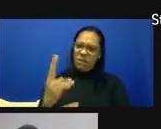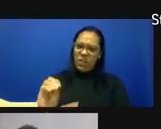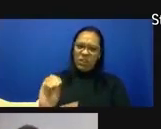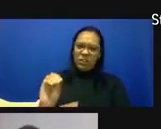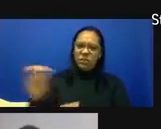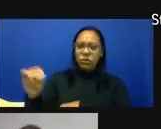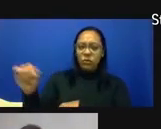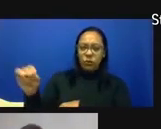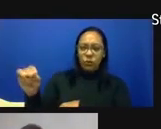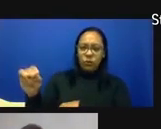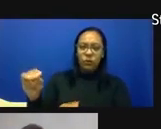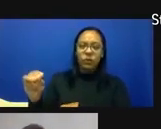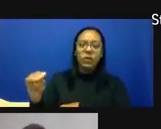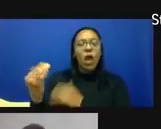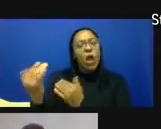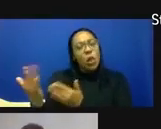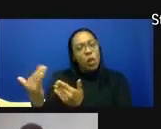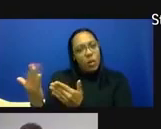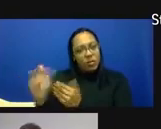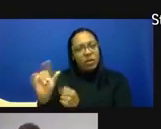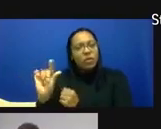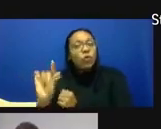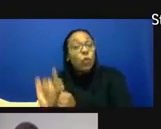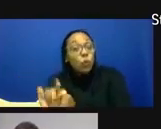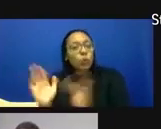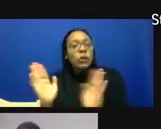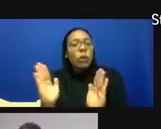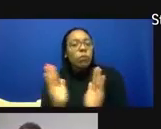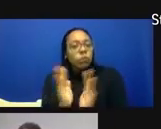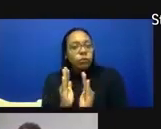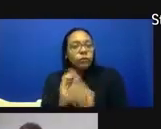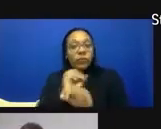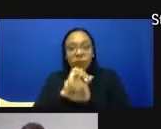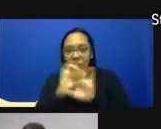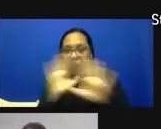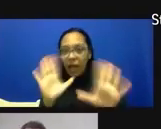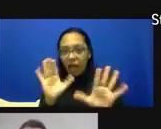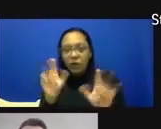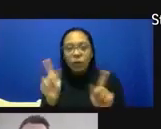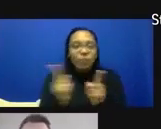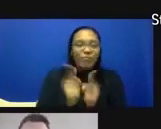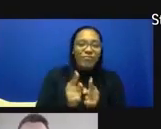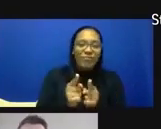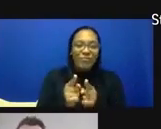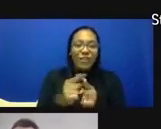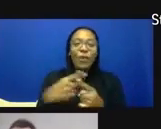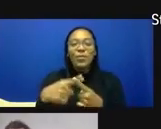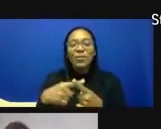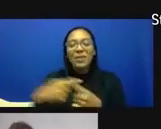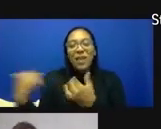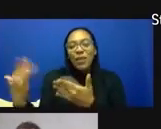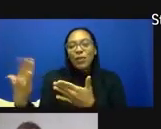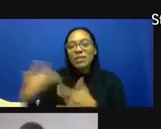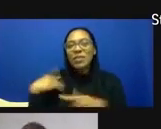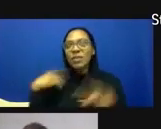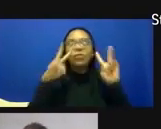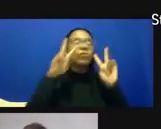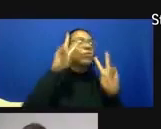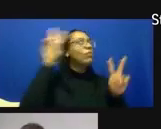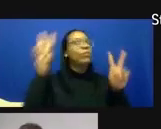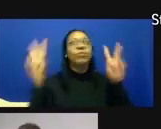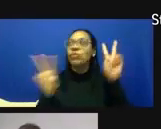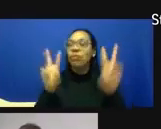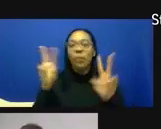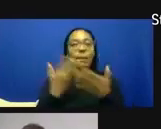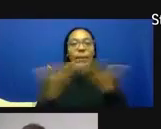pré-adolescente. Então, um pouquinho mais de fala, mas uma fala curta. Não dá para falar muito tempo, o pessoal começa a se distrair, não presta atenção. E a